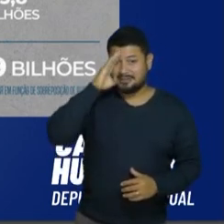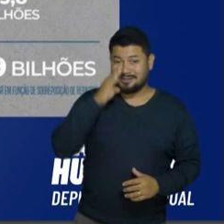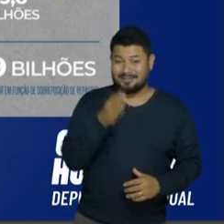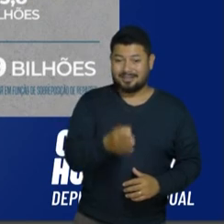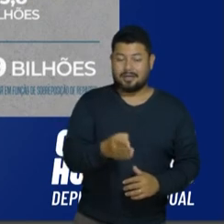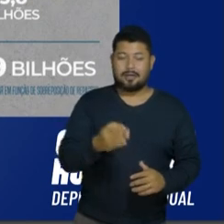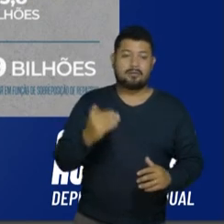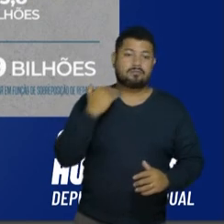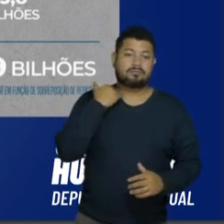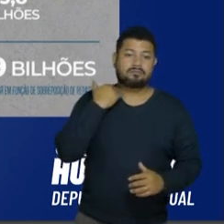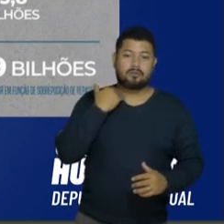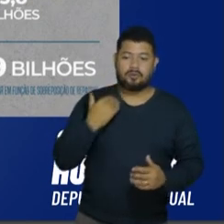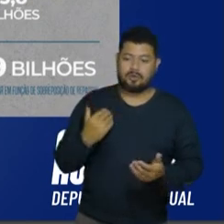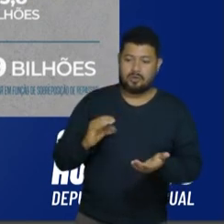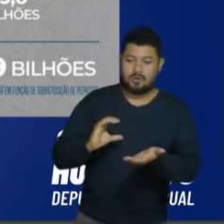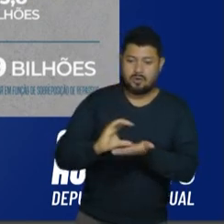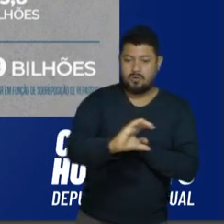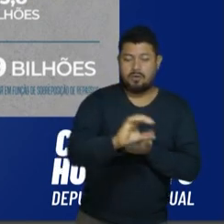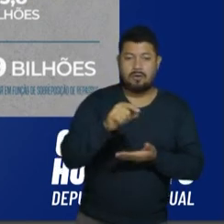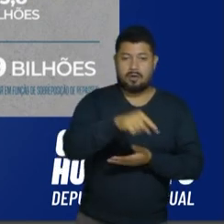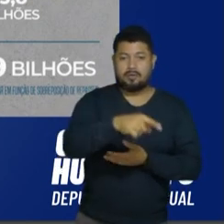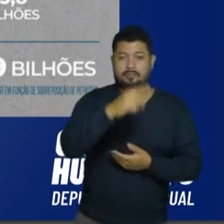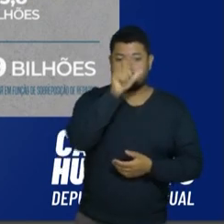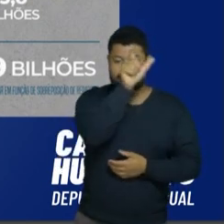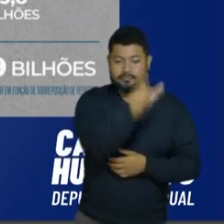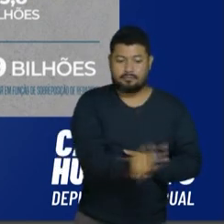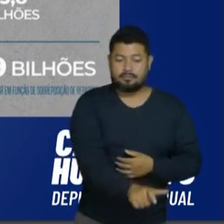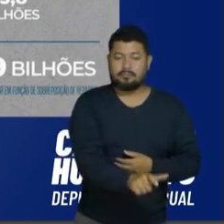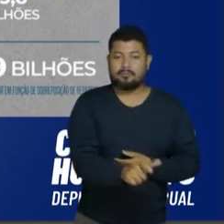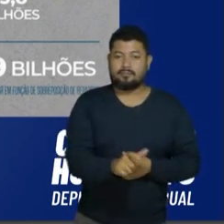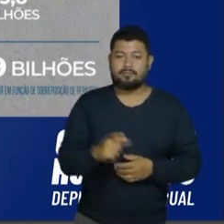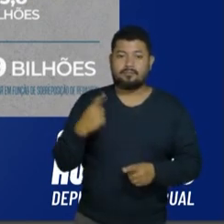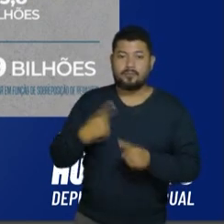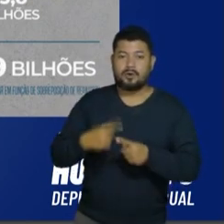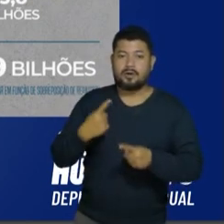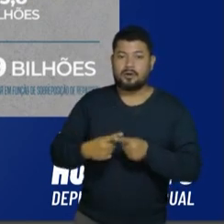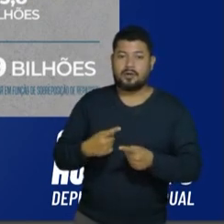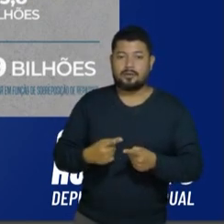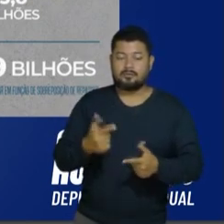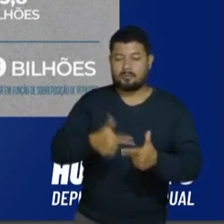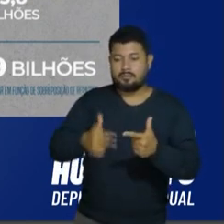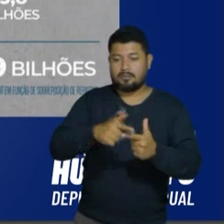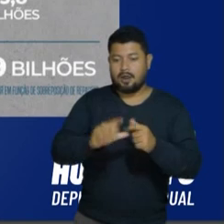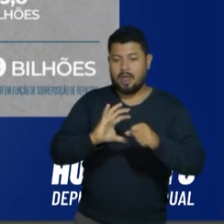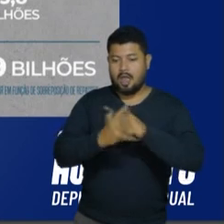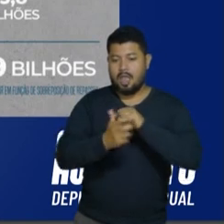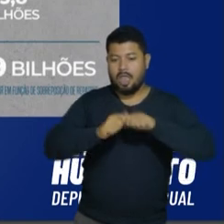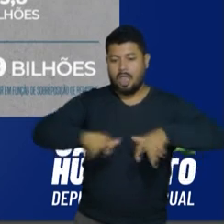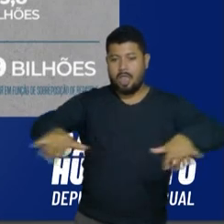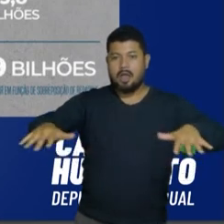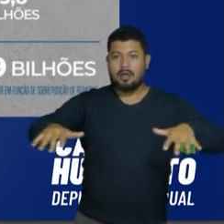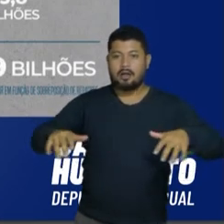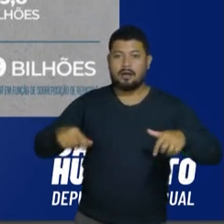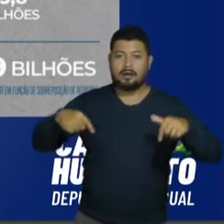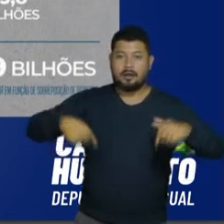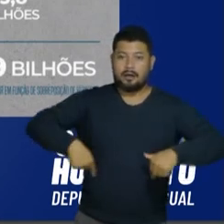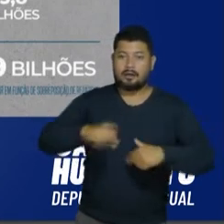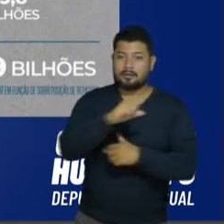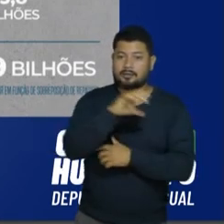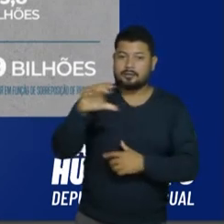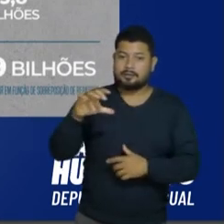da União para o cidadão, que tinha sido penalizado pela pandemia. Em Santa Catarina,